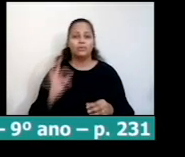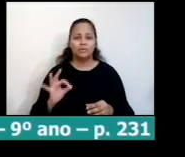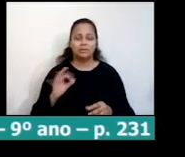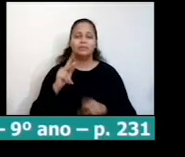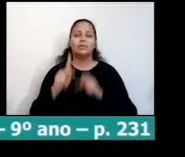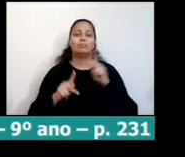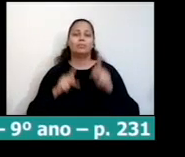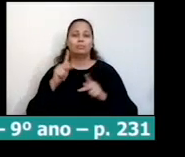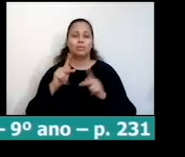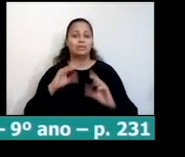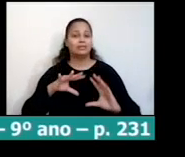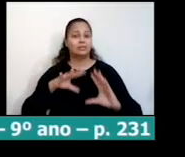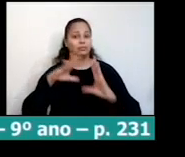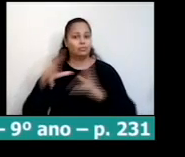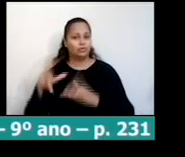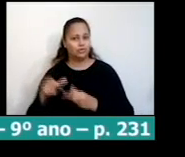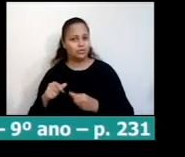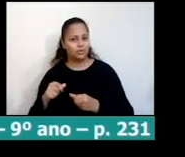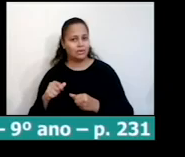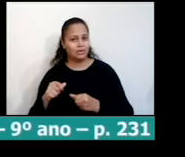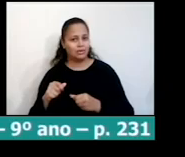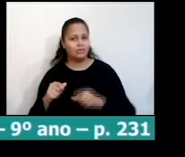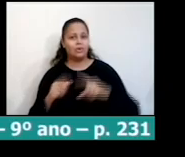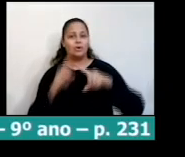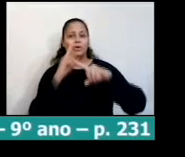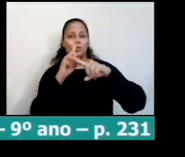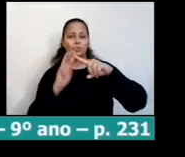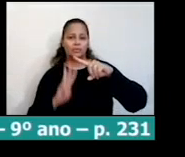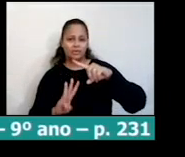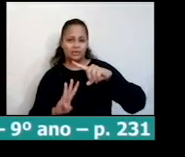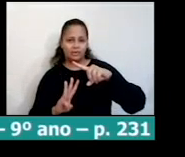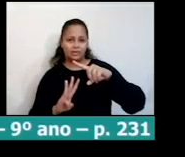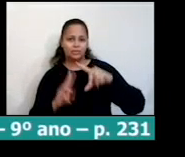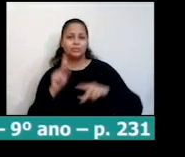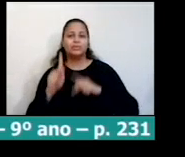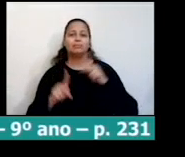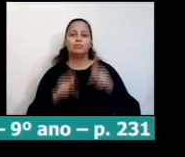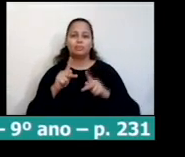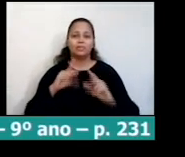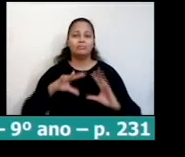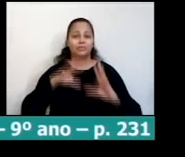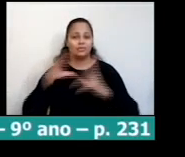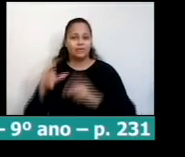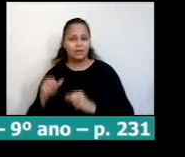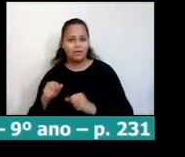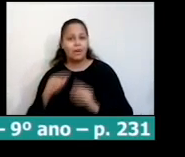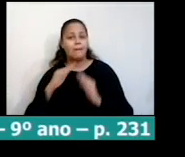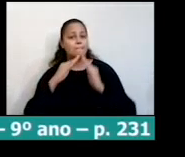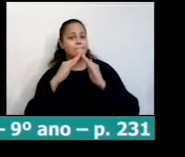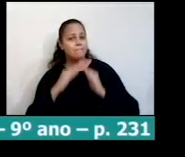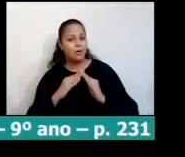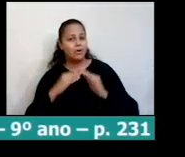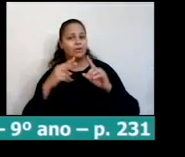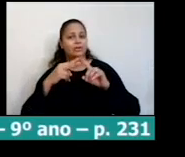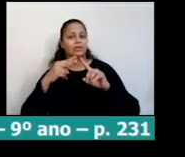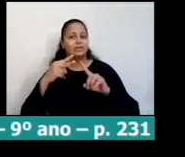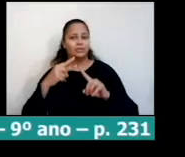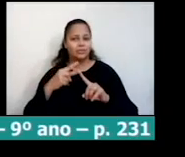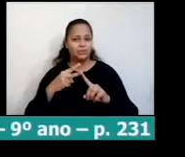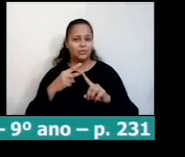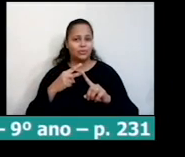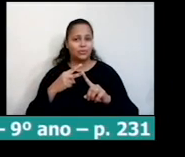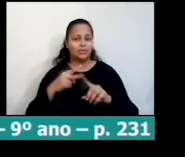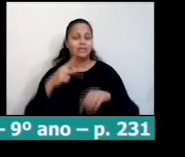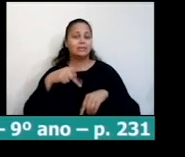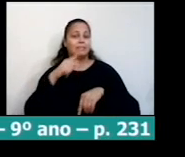população mundial. Um pouco mais aí de 1/3 da população mundial reside nesses dois países. Tem-se